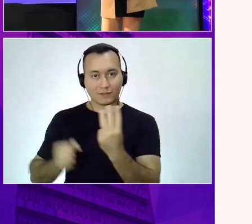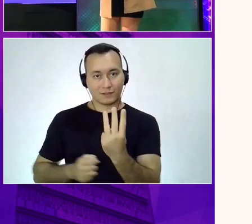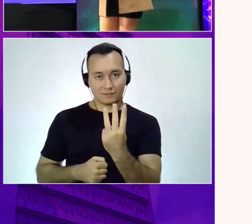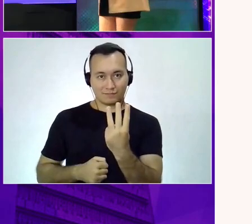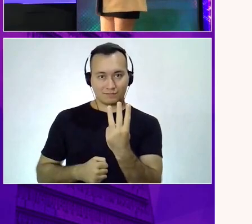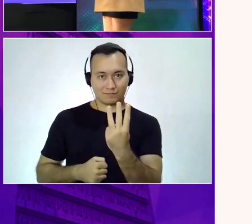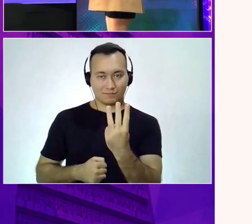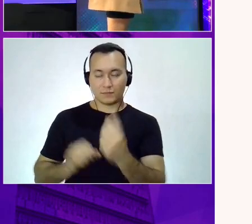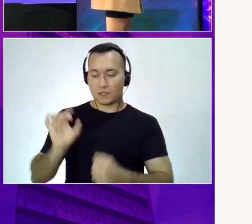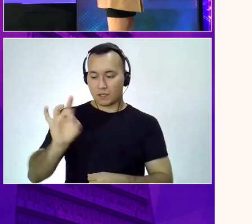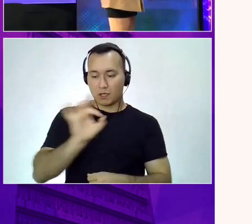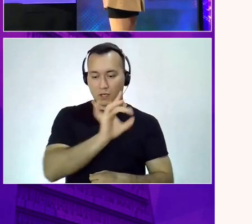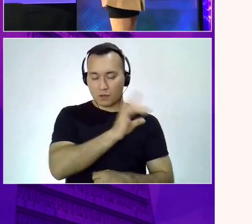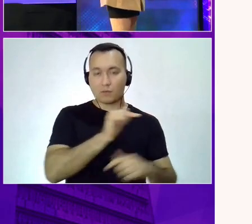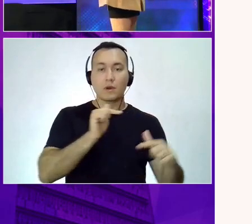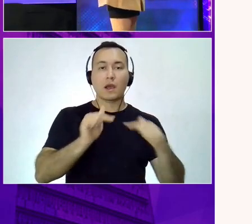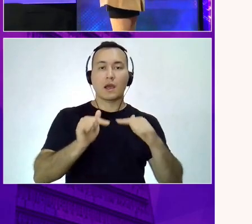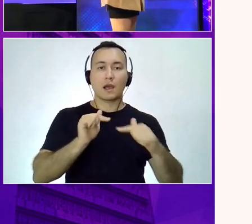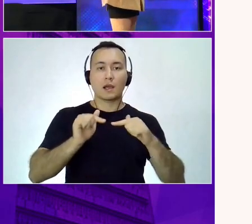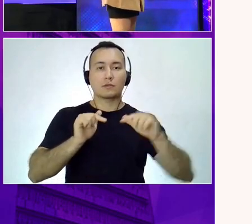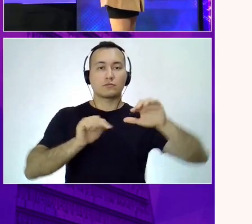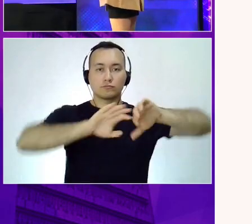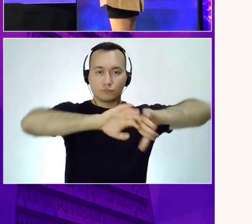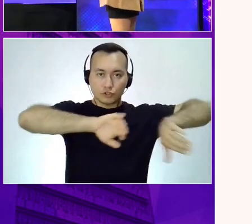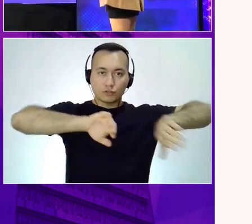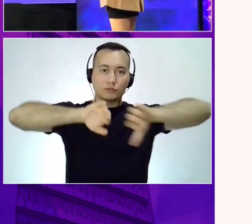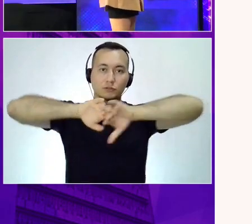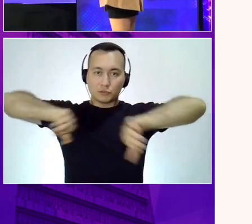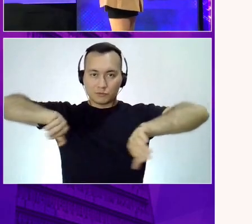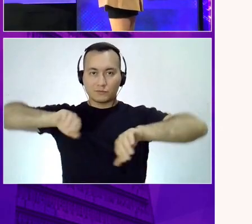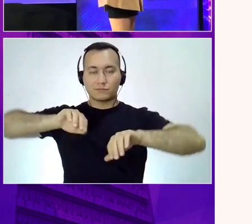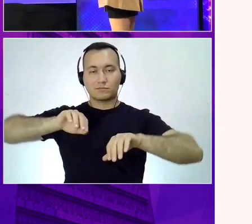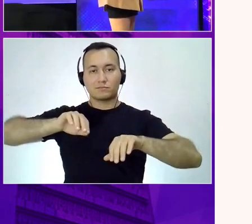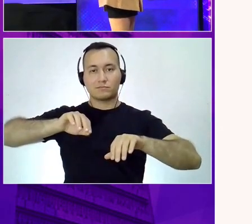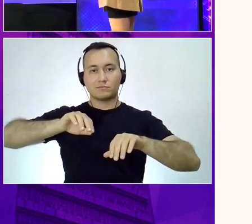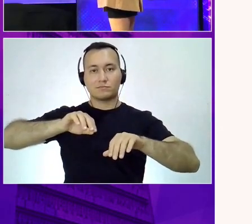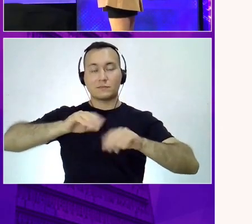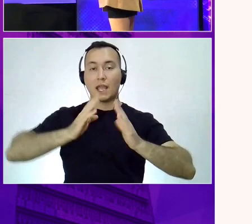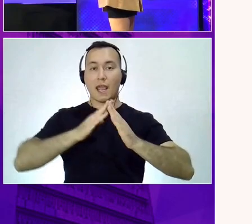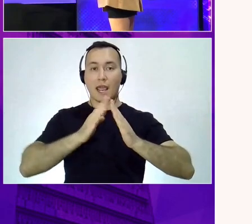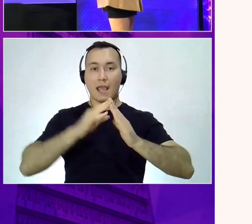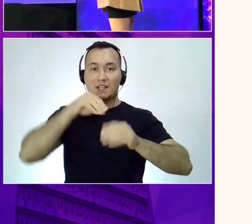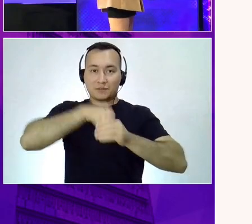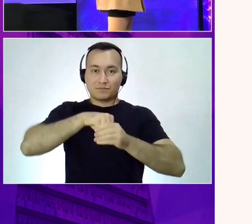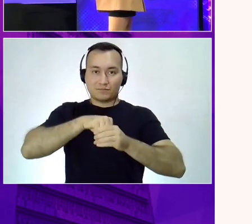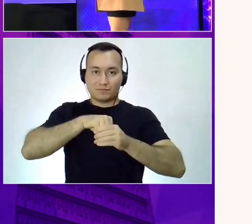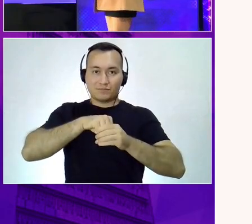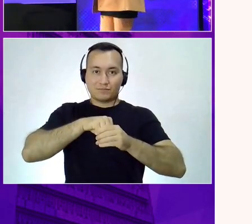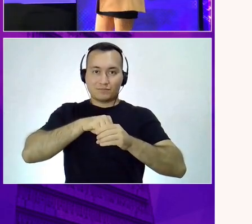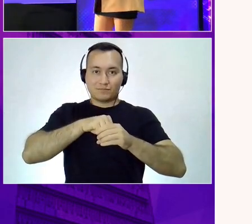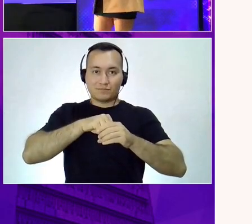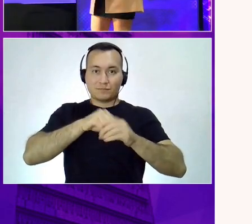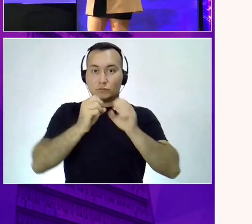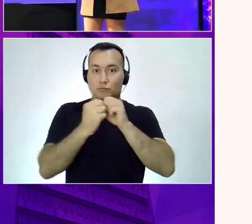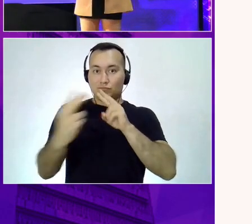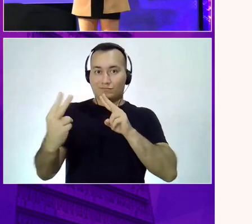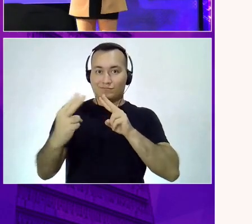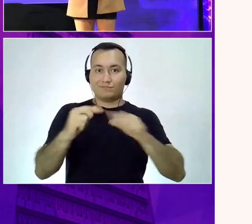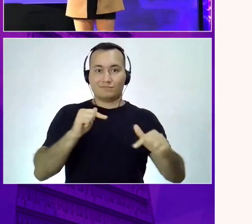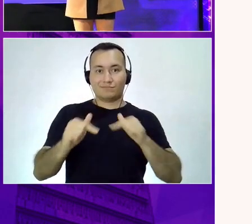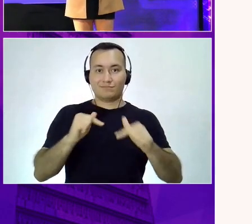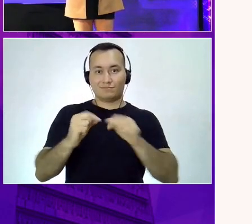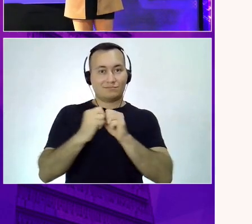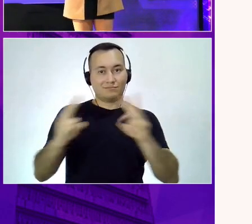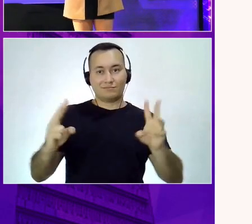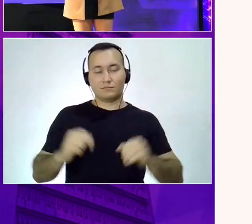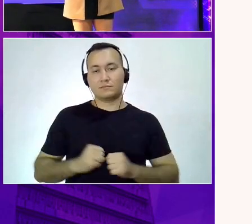remotas, só que a imagem seguinte, o desenvolvimento do microserviço que elas fazem tem muito a ver com o jeito como qual elas